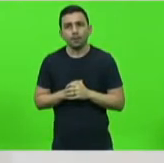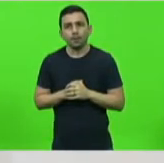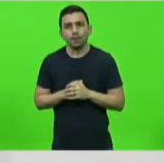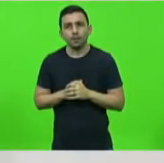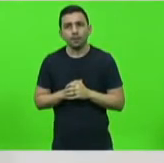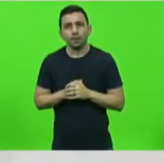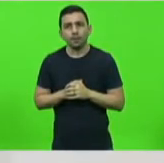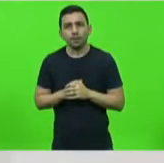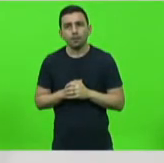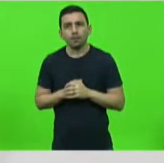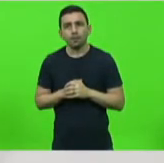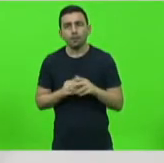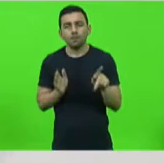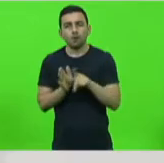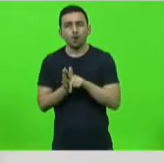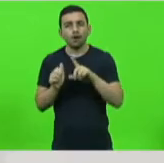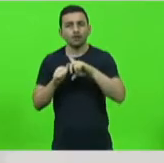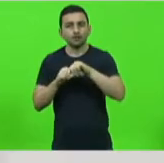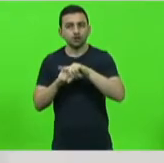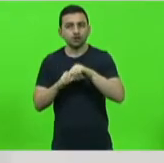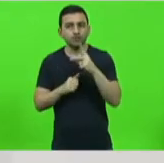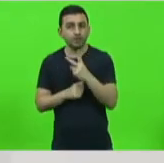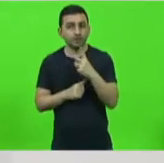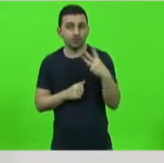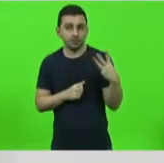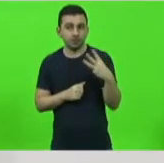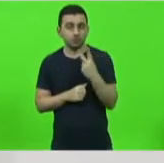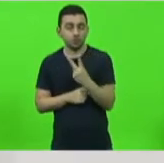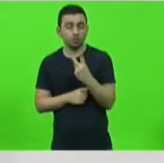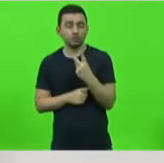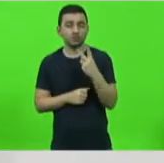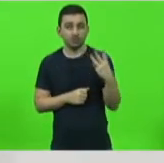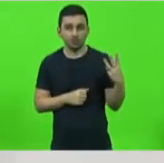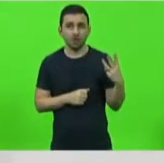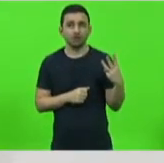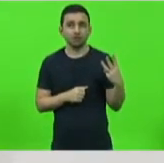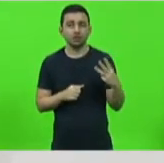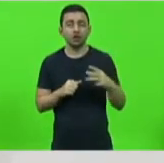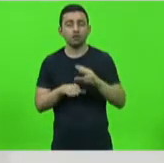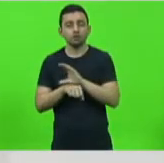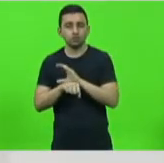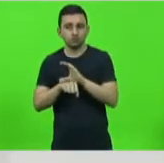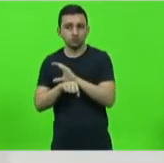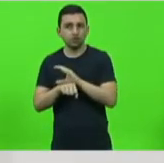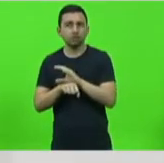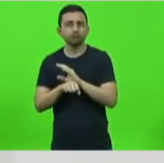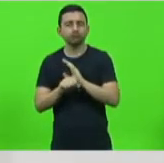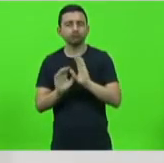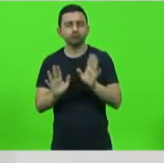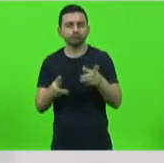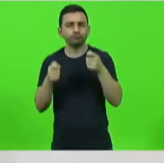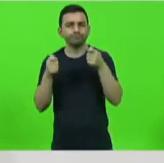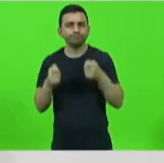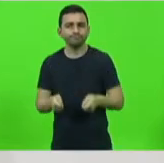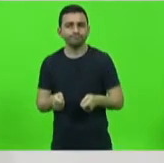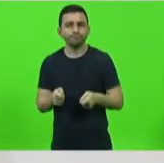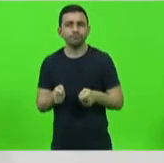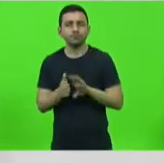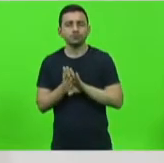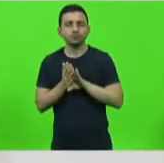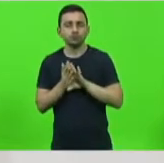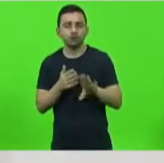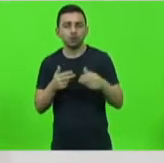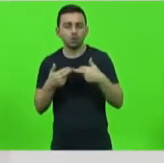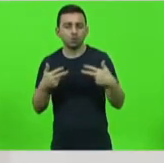com base no disposto do artigo 23, inciso 2 e 3 da Constituição do Estado, fica estabelecido que, excluídas as vantagens